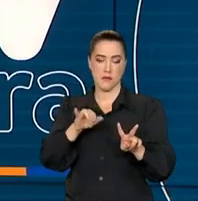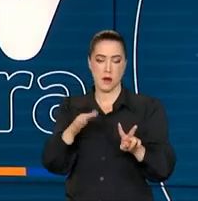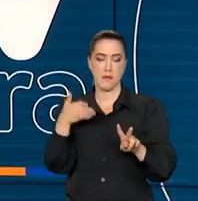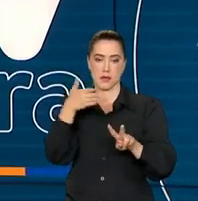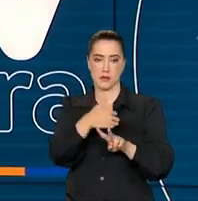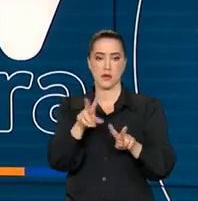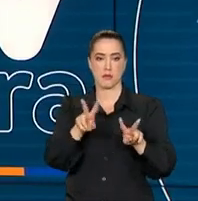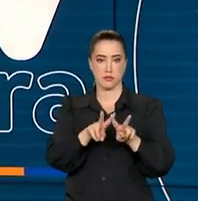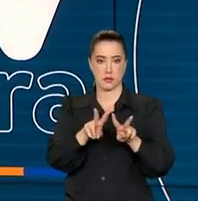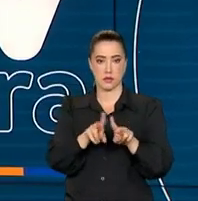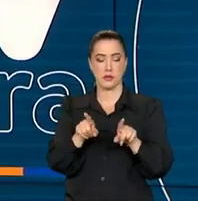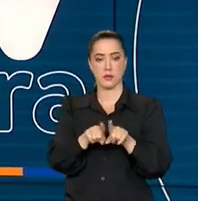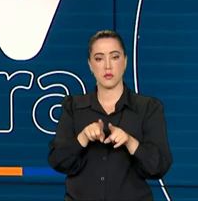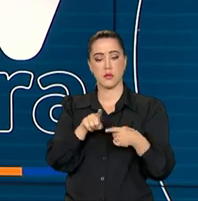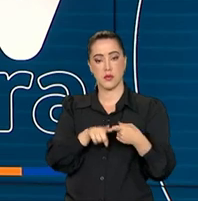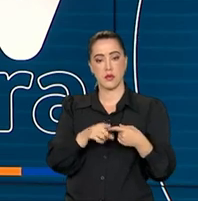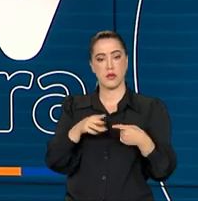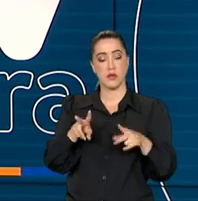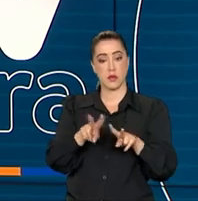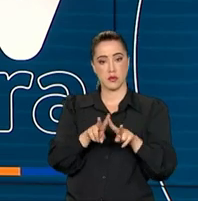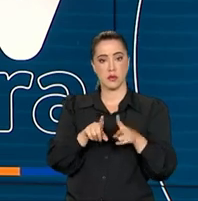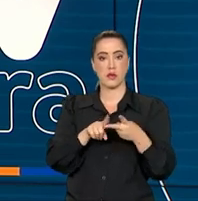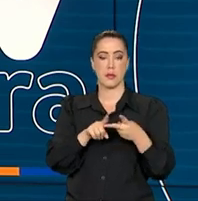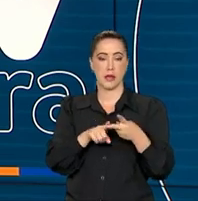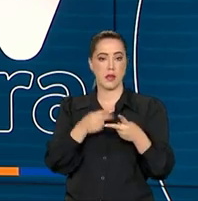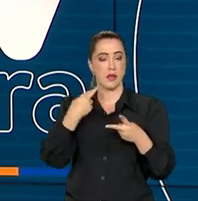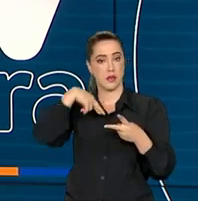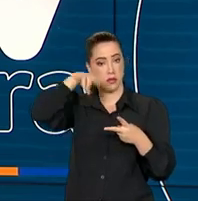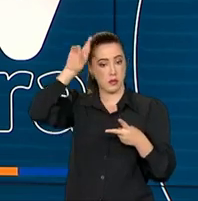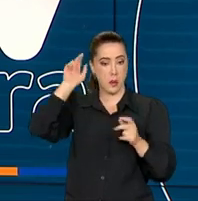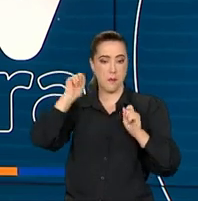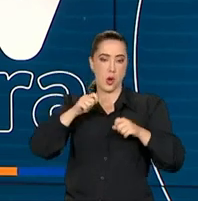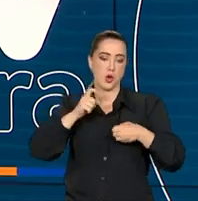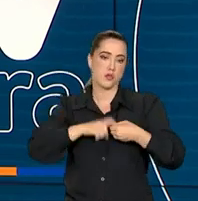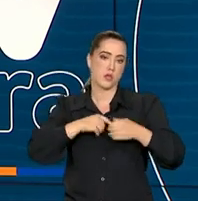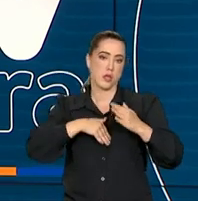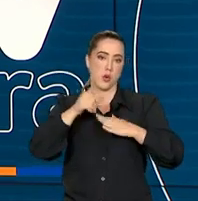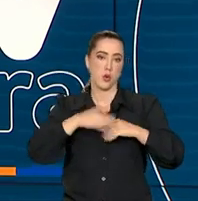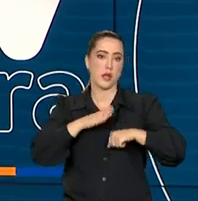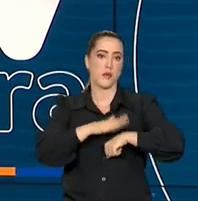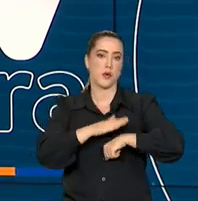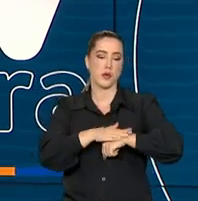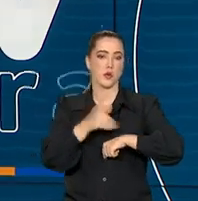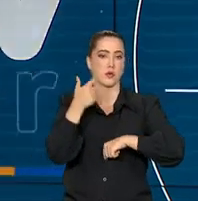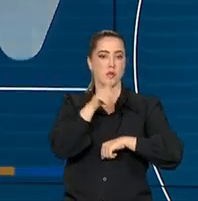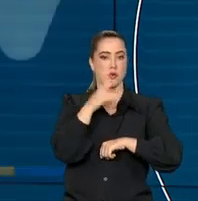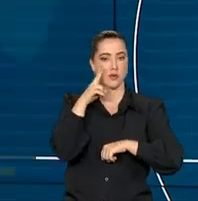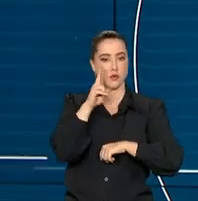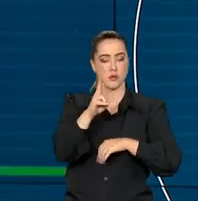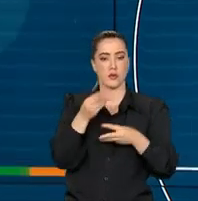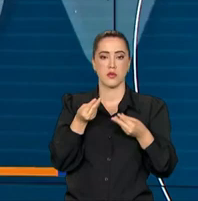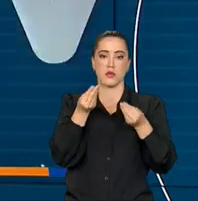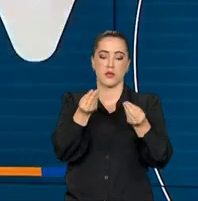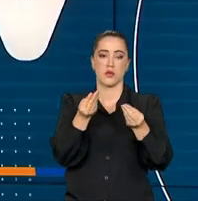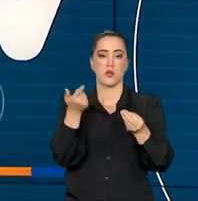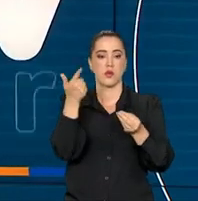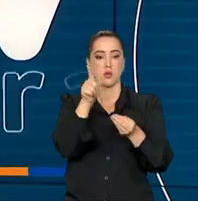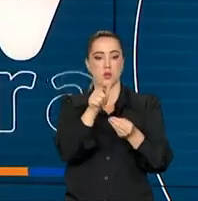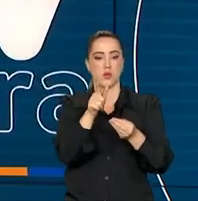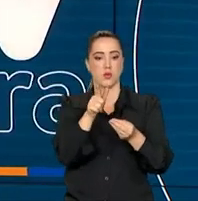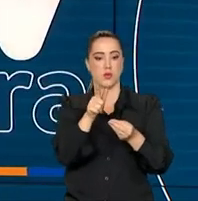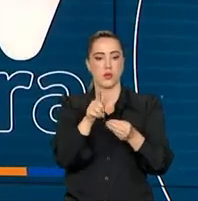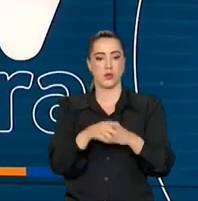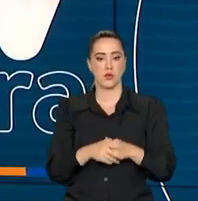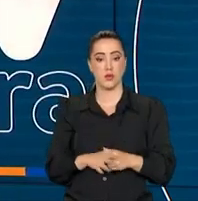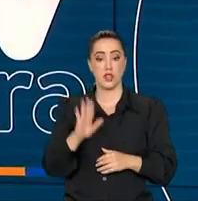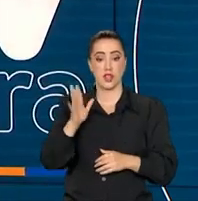da Igualdade Racial, Aniele Franco. A gente pode voltar a qualquer momento para levar até você.